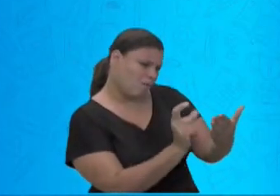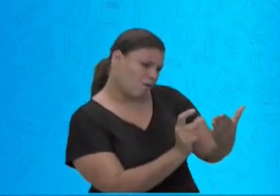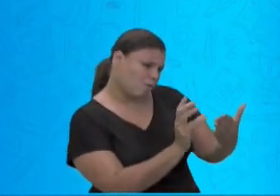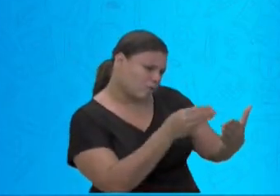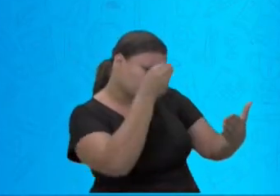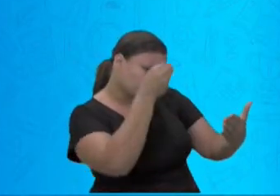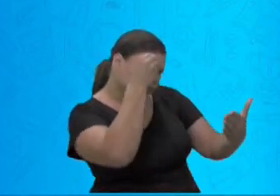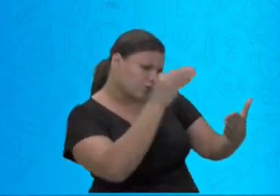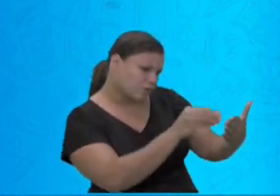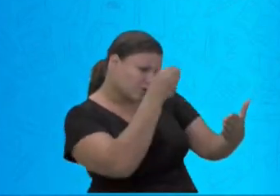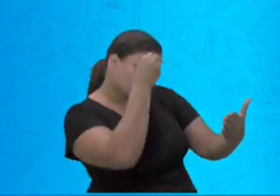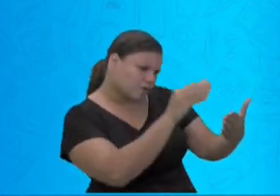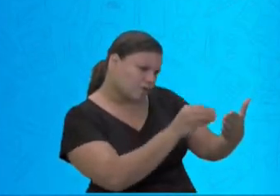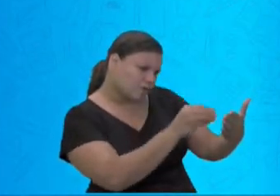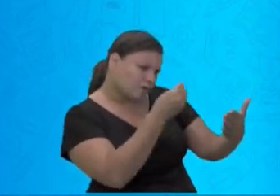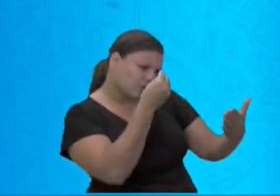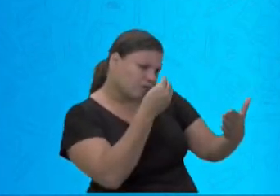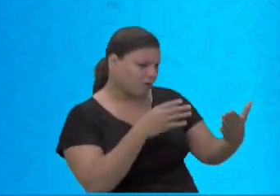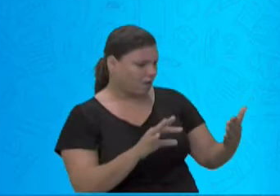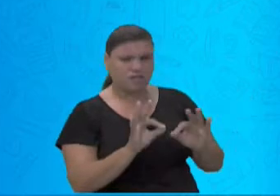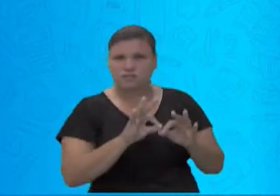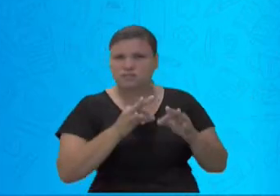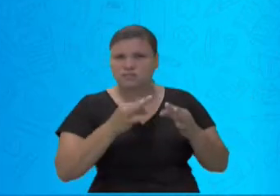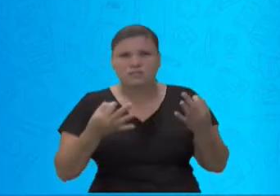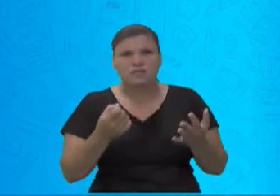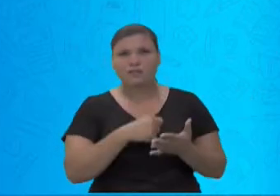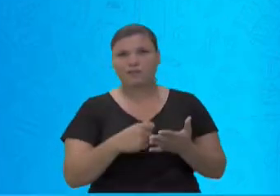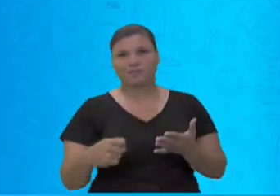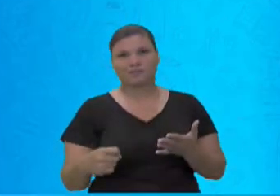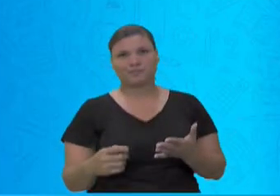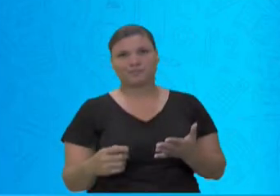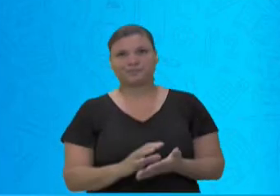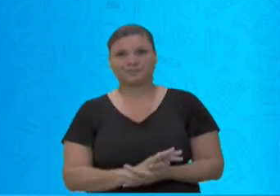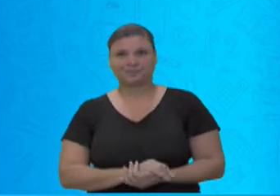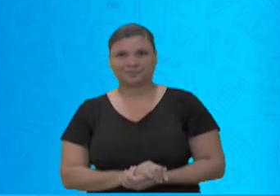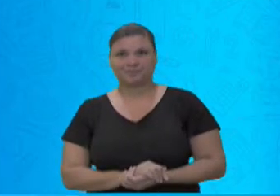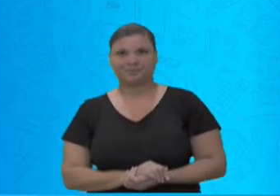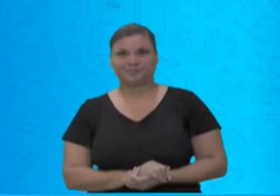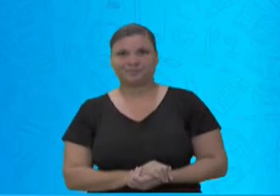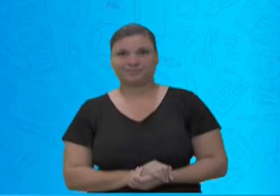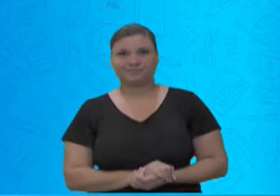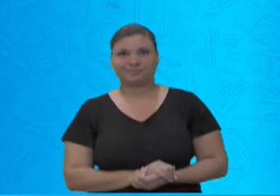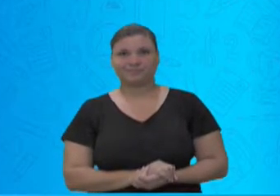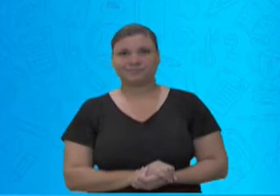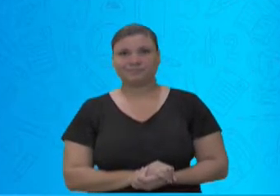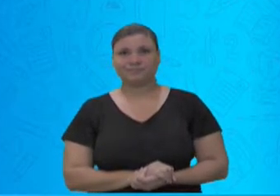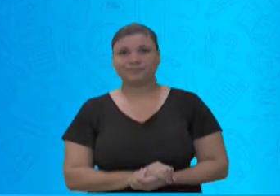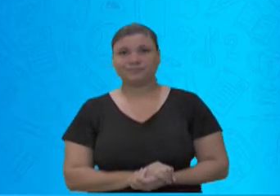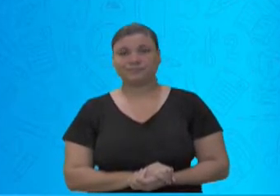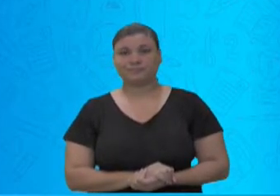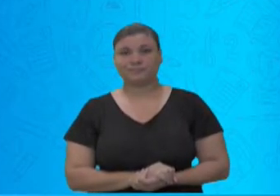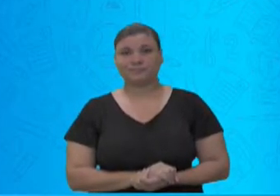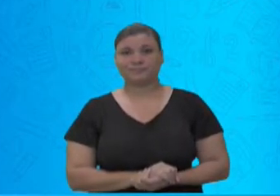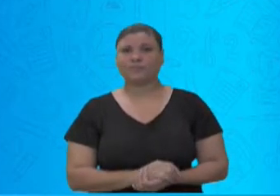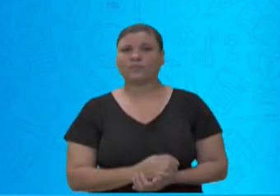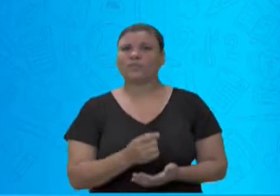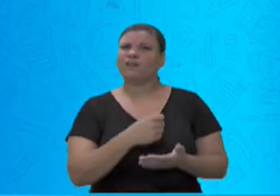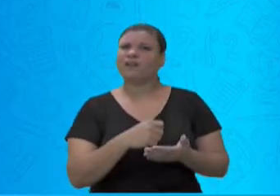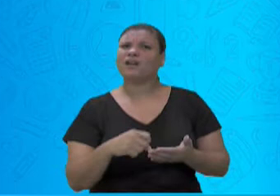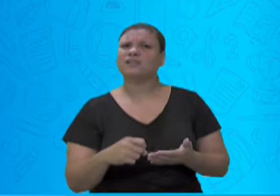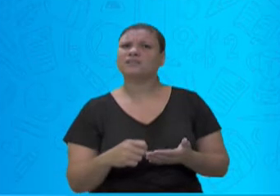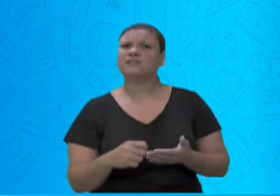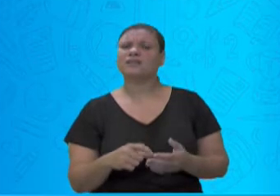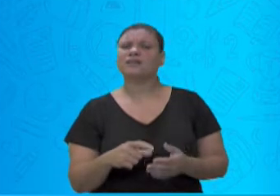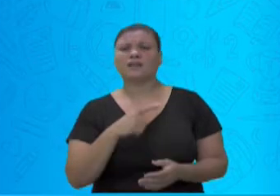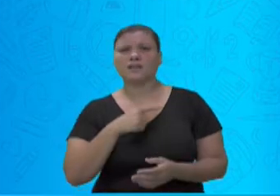que você escreve naturalmente. Assim, a ortografia estabelece padrões para a forma escrita